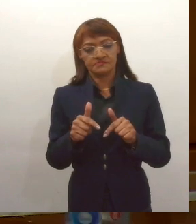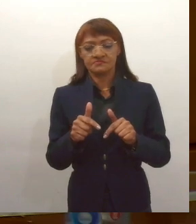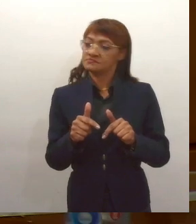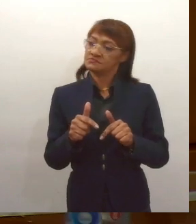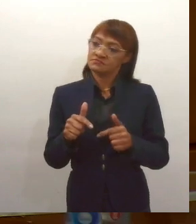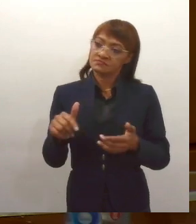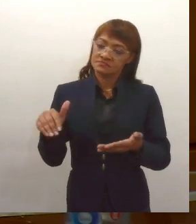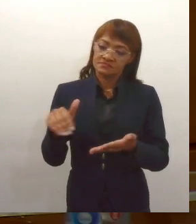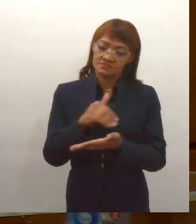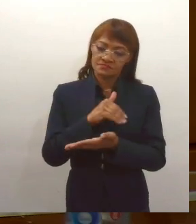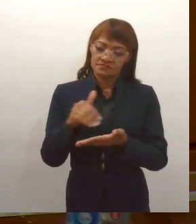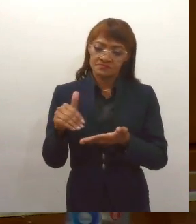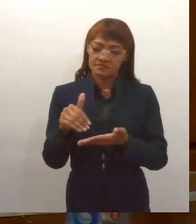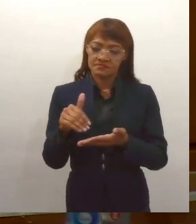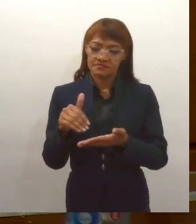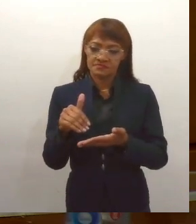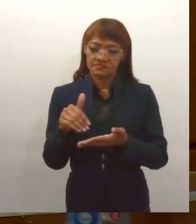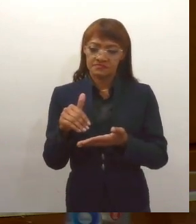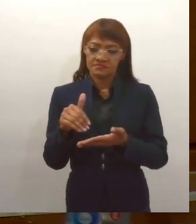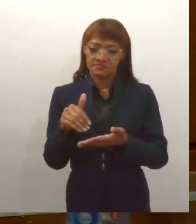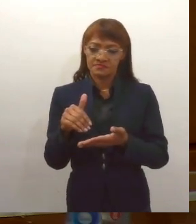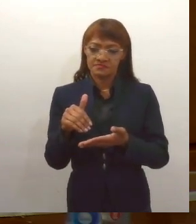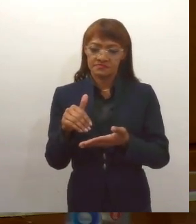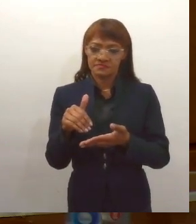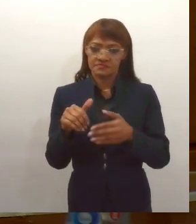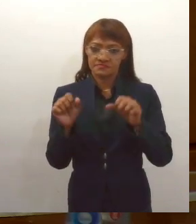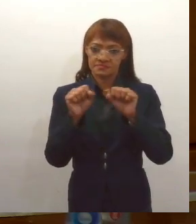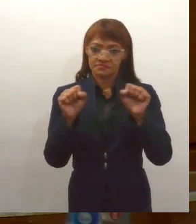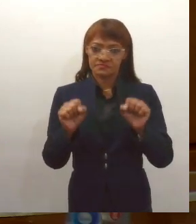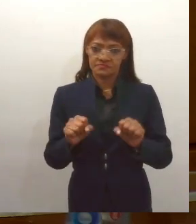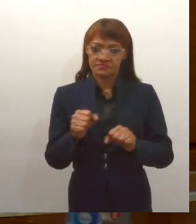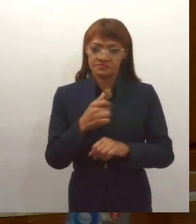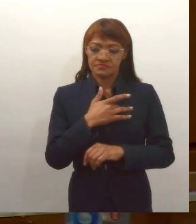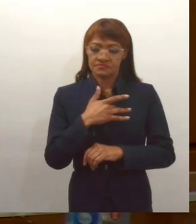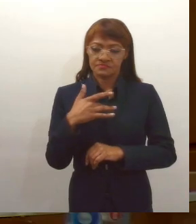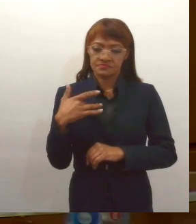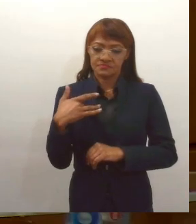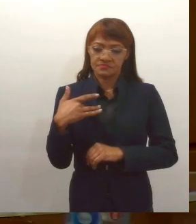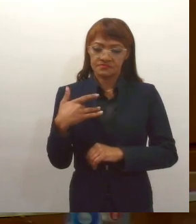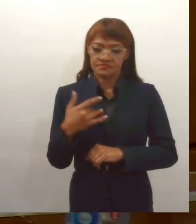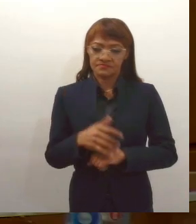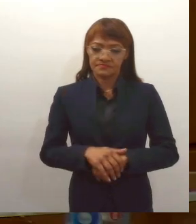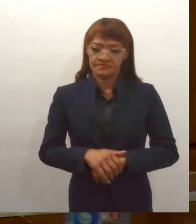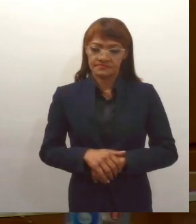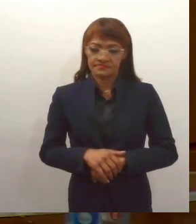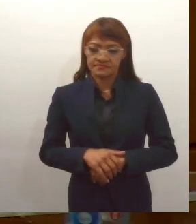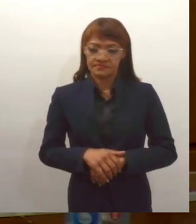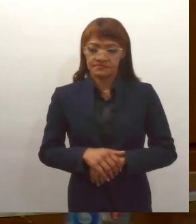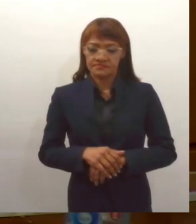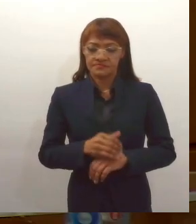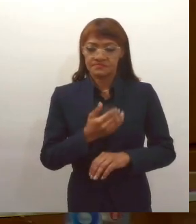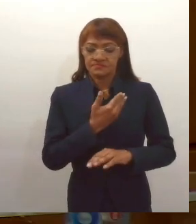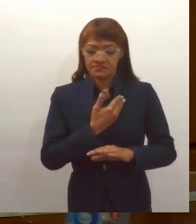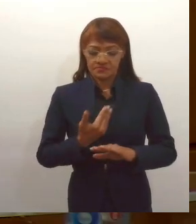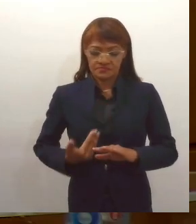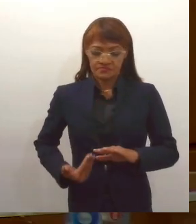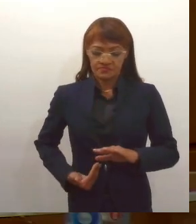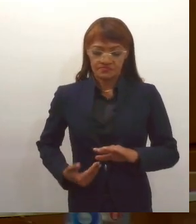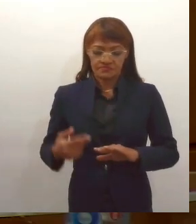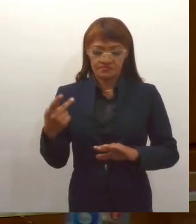da Saúde o Governo do Estado de Sergipe